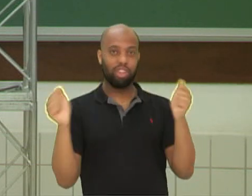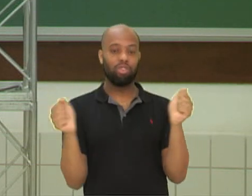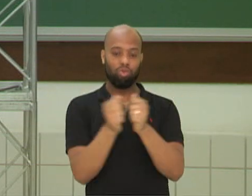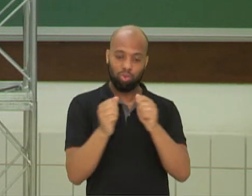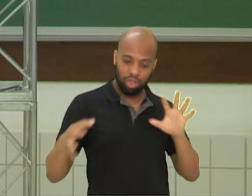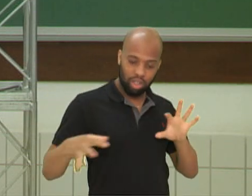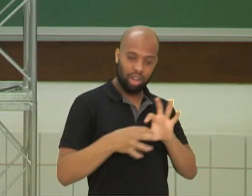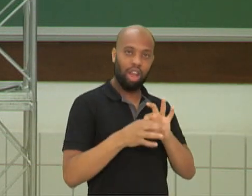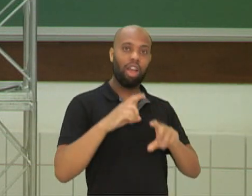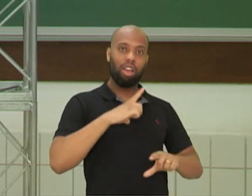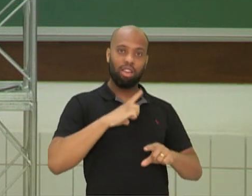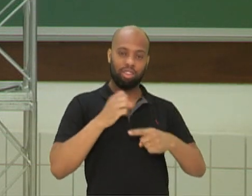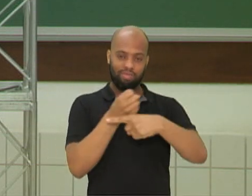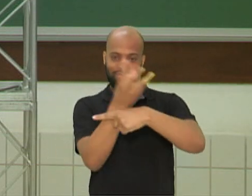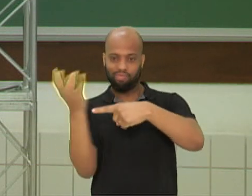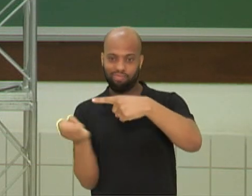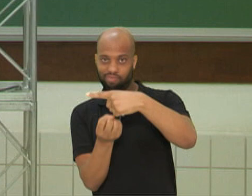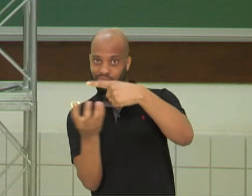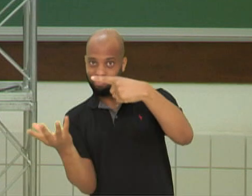menos 1.